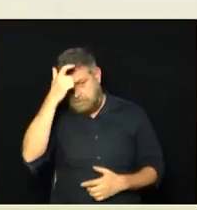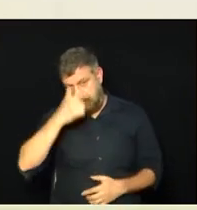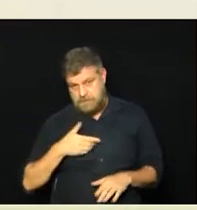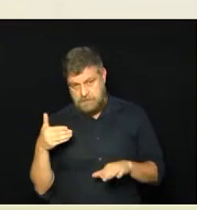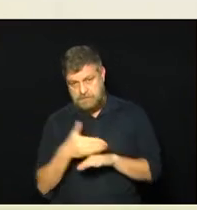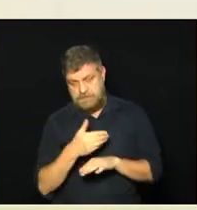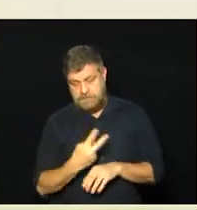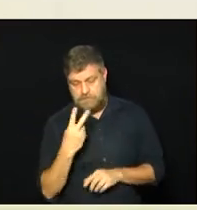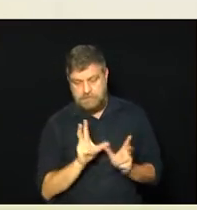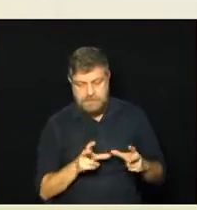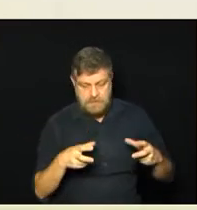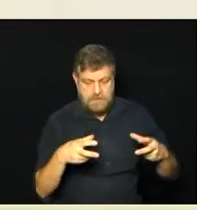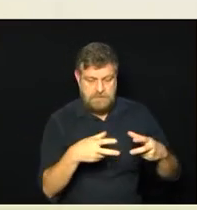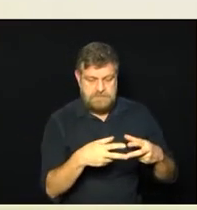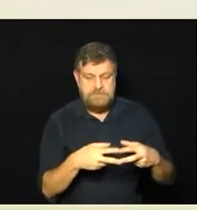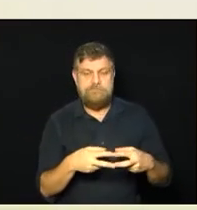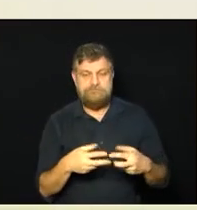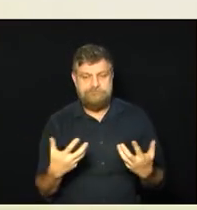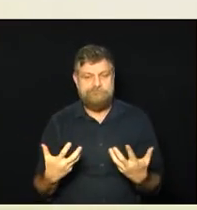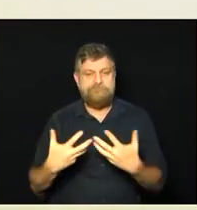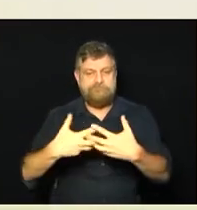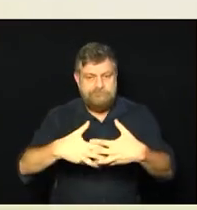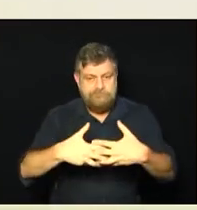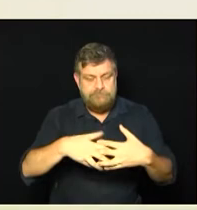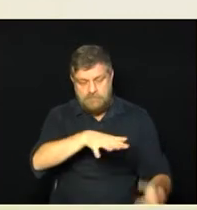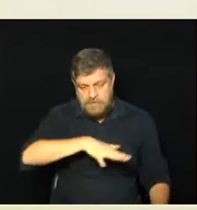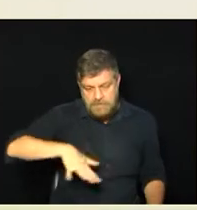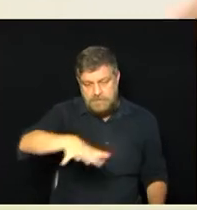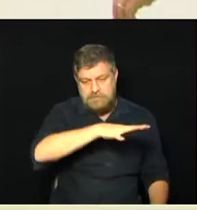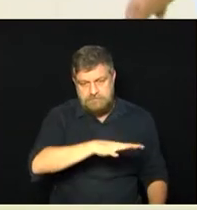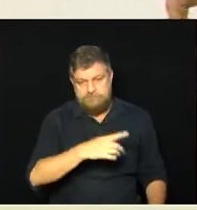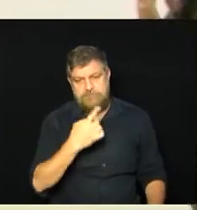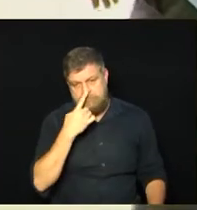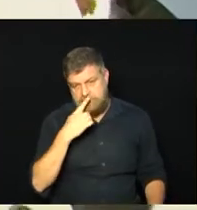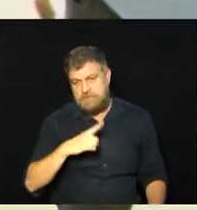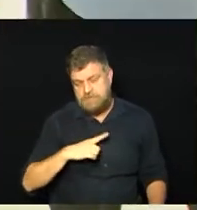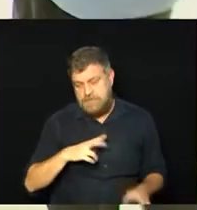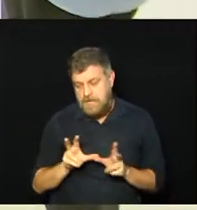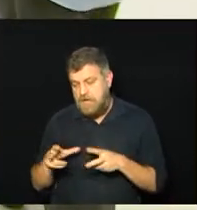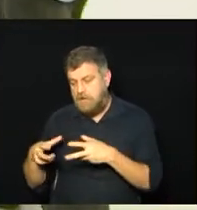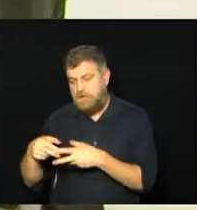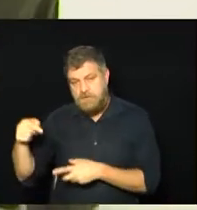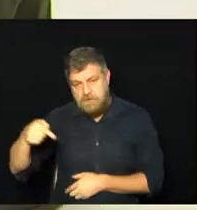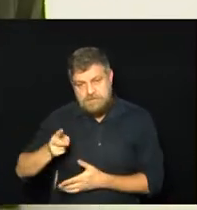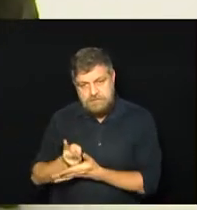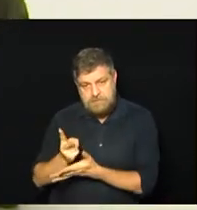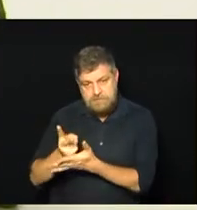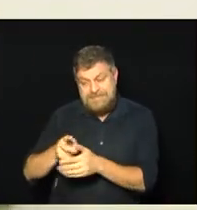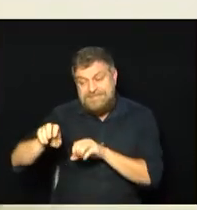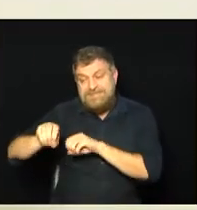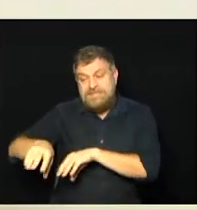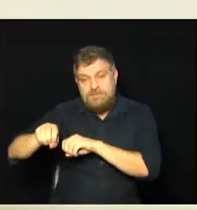de 2 comissões que eu acho que tem muita relação com esse espaço aqui. Uma das comissões é a Comissão Permanente de